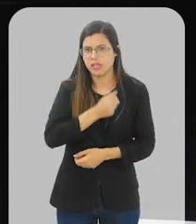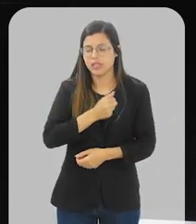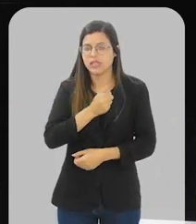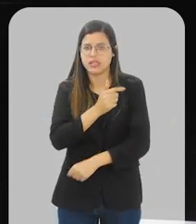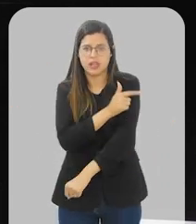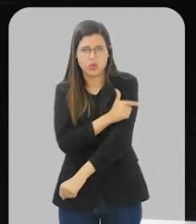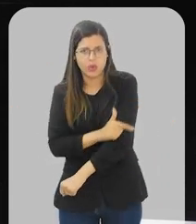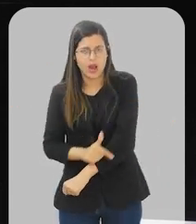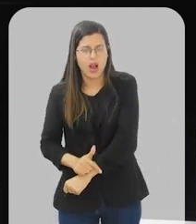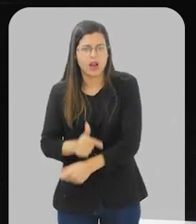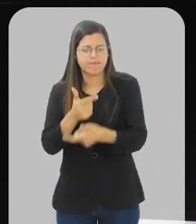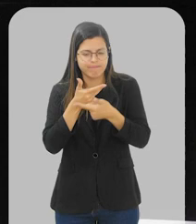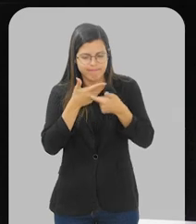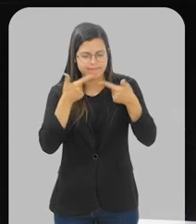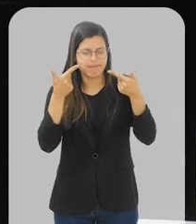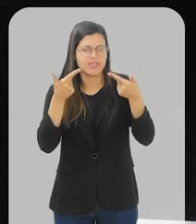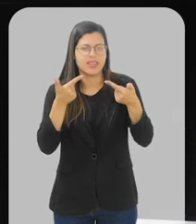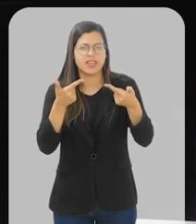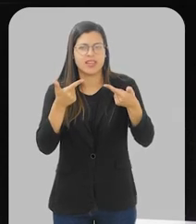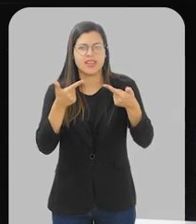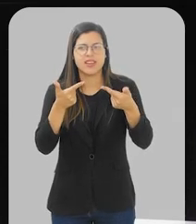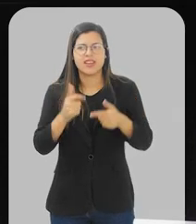maravilhosas, lindíssimas, simpáticas.